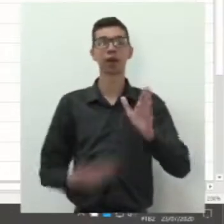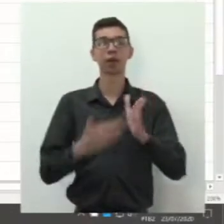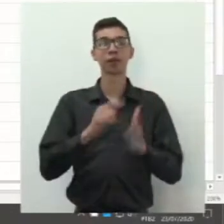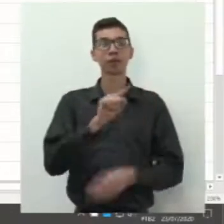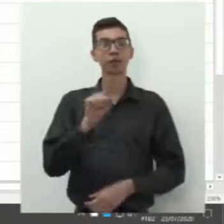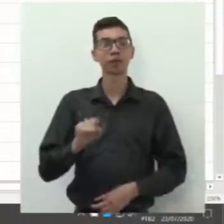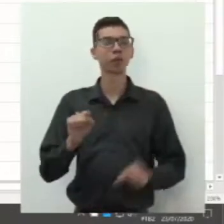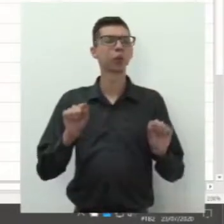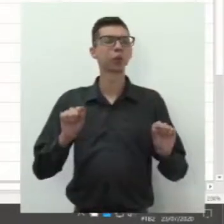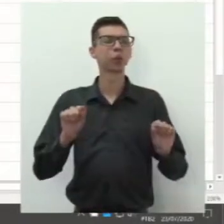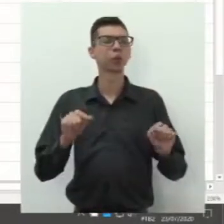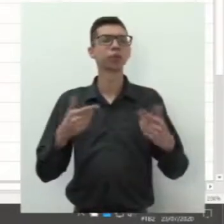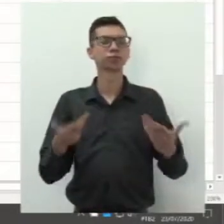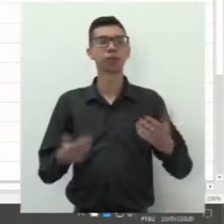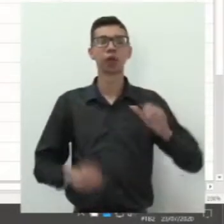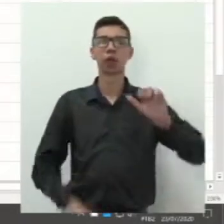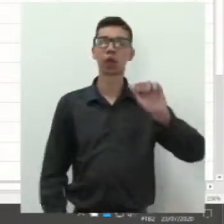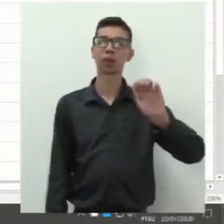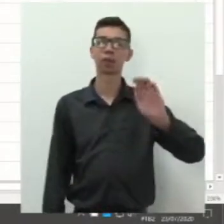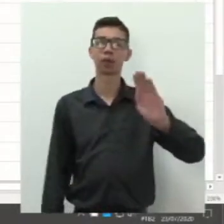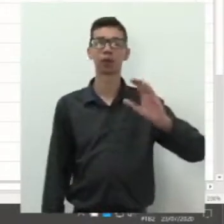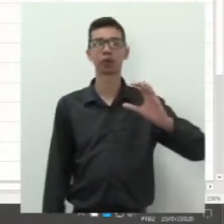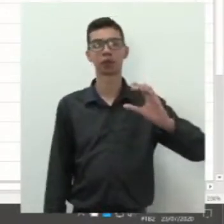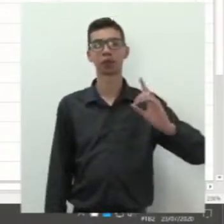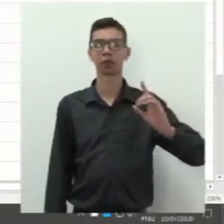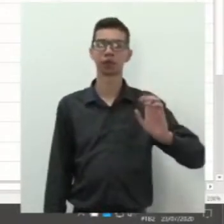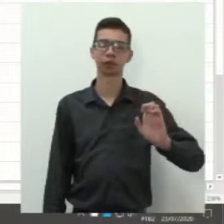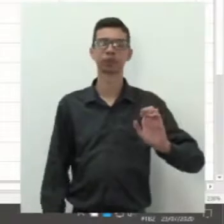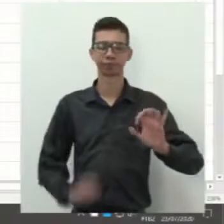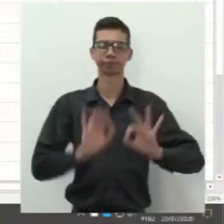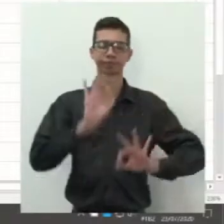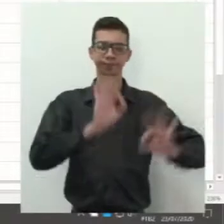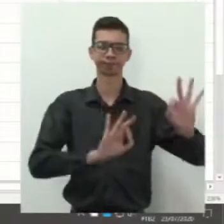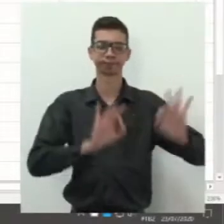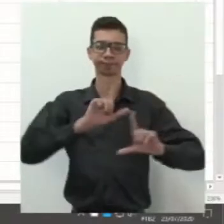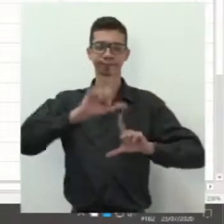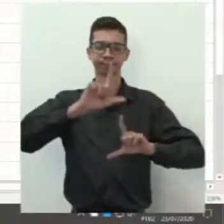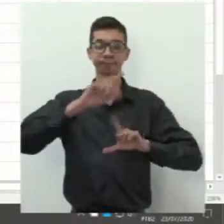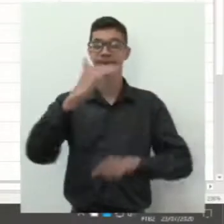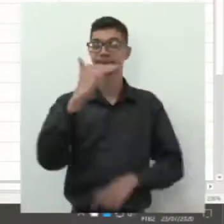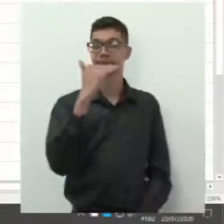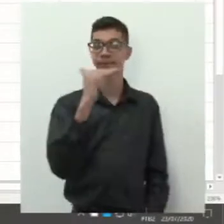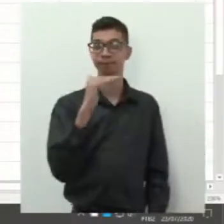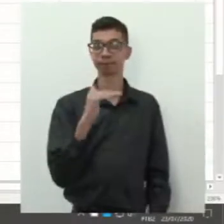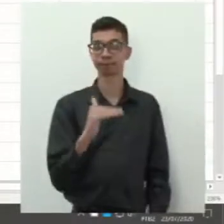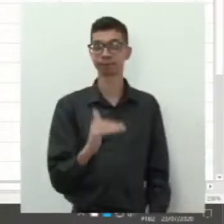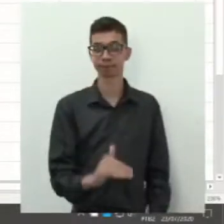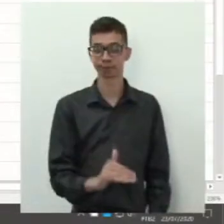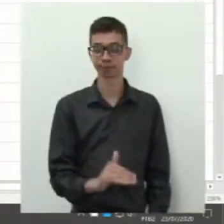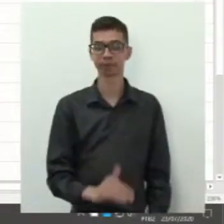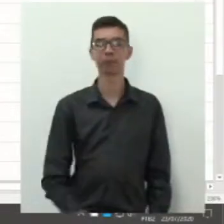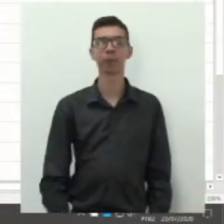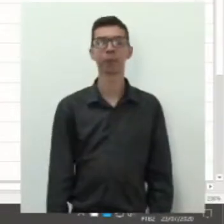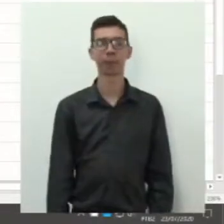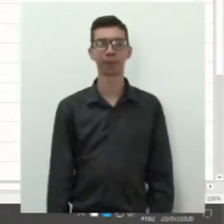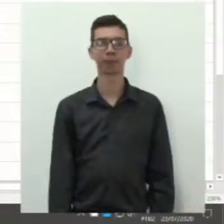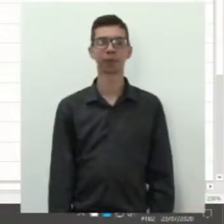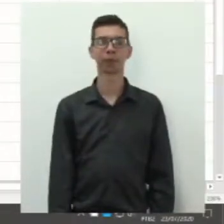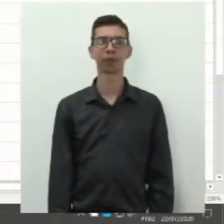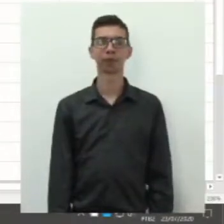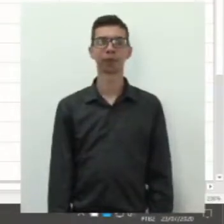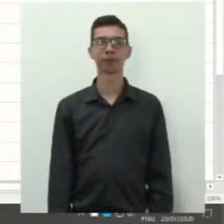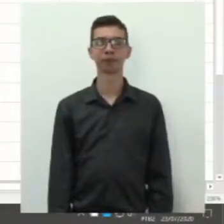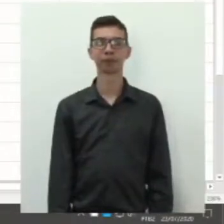Vai organizar alfabeticamente os dados. Então se eu clicar, ó, dou um classificar, ó, expandir seleção. Então,